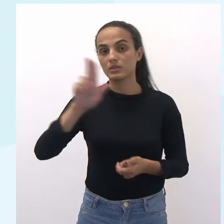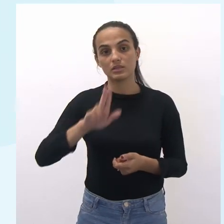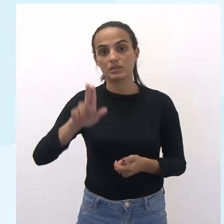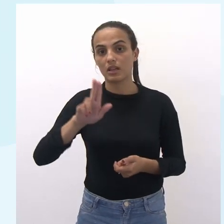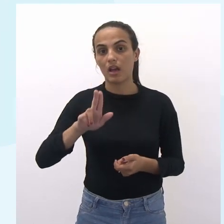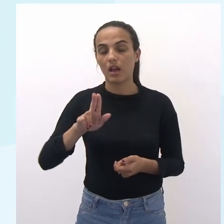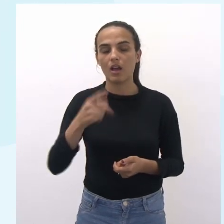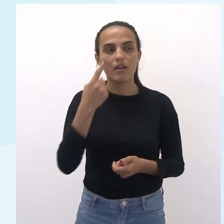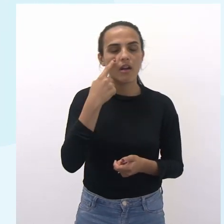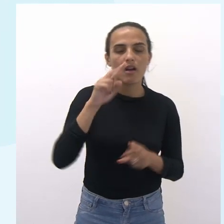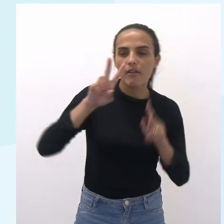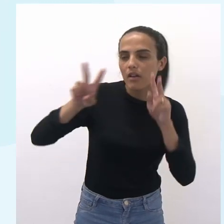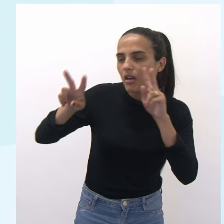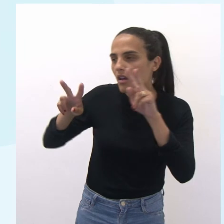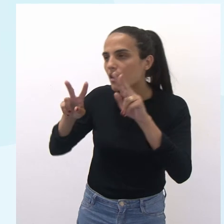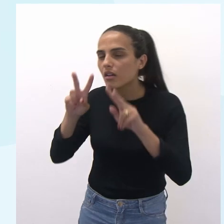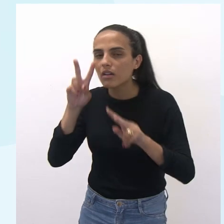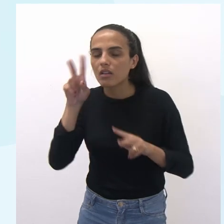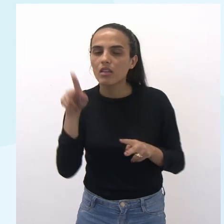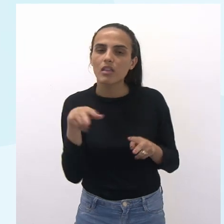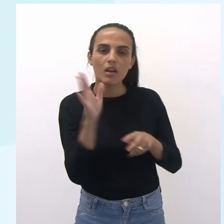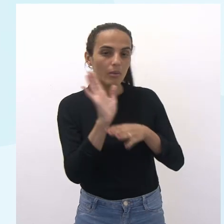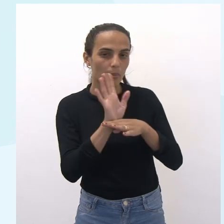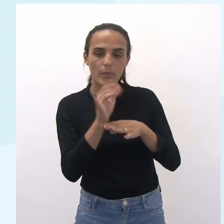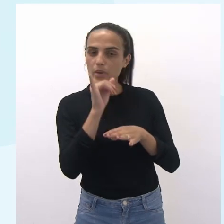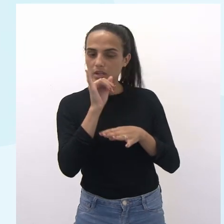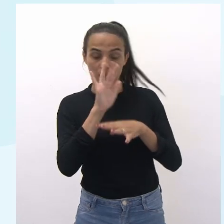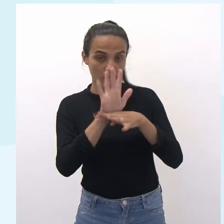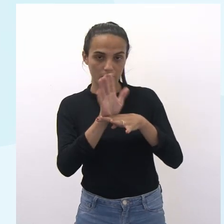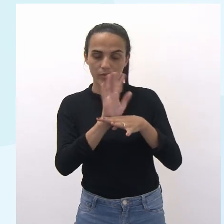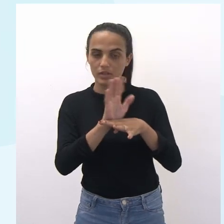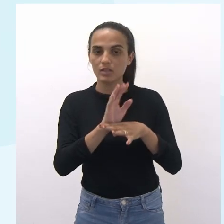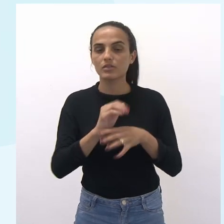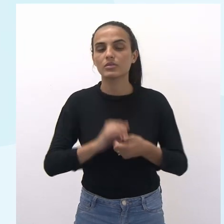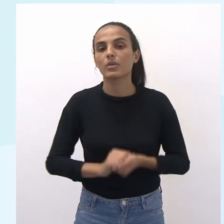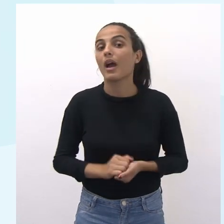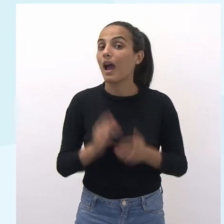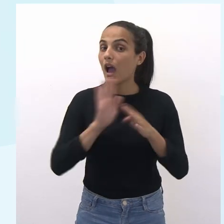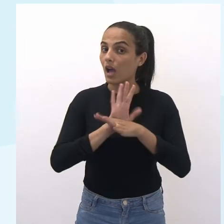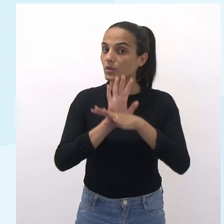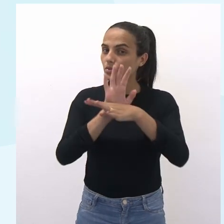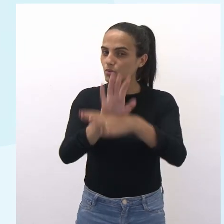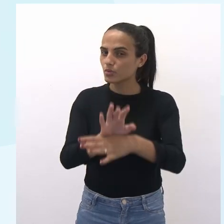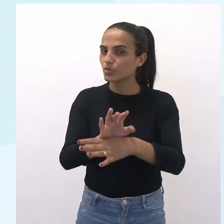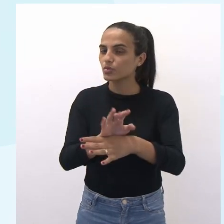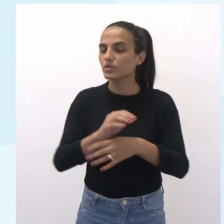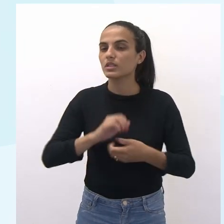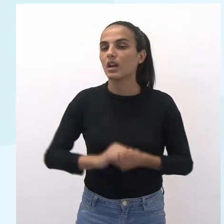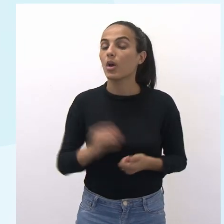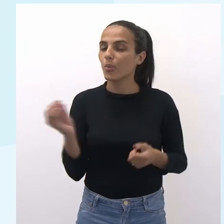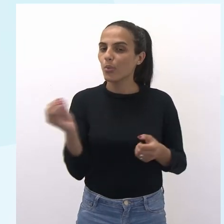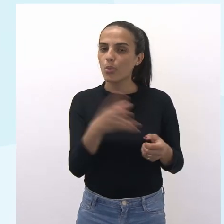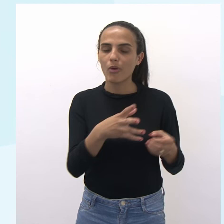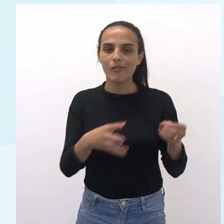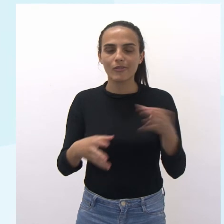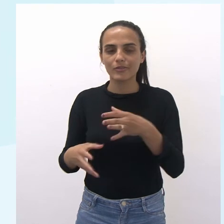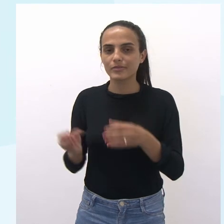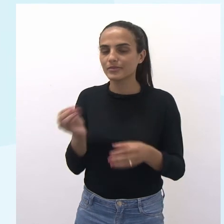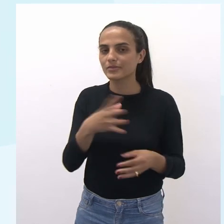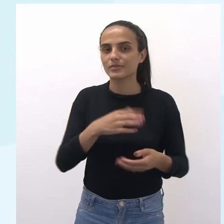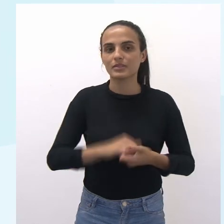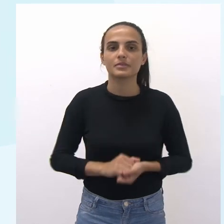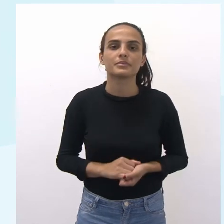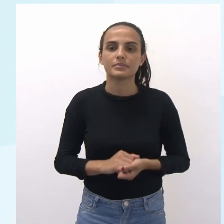recursos visuais, no caso do vídeo, possibilita aí relacionar com abertura ao novo, né? Então veja, é